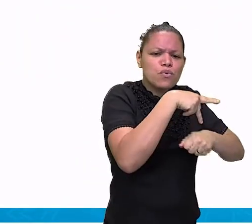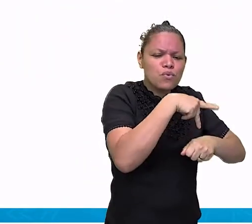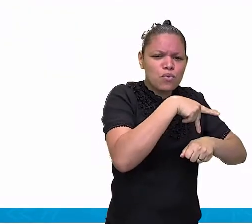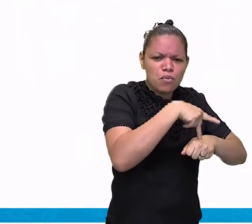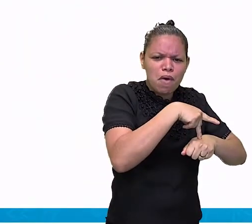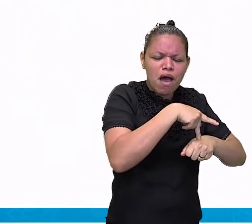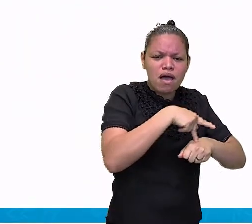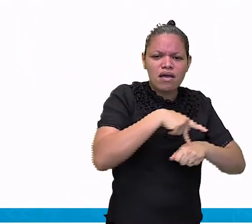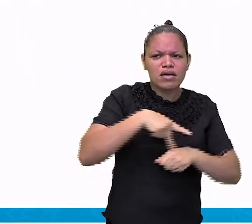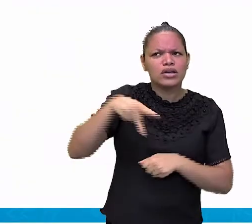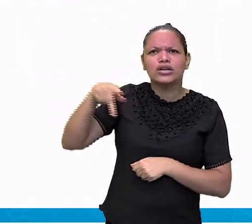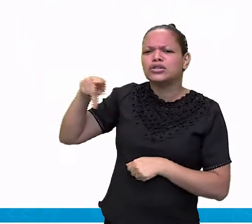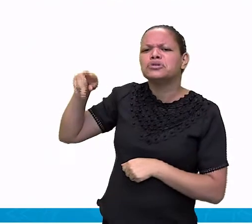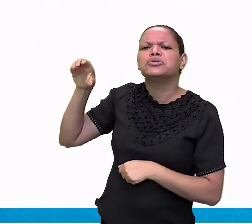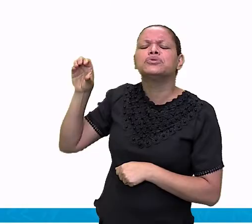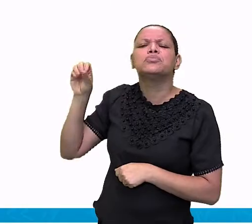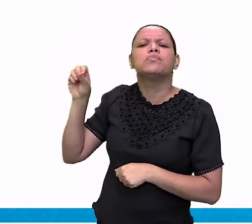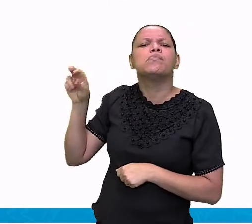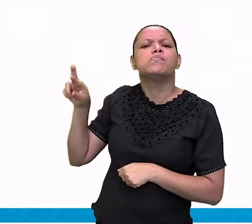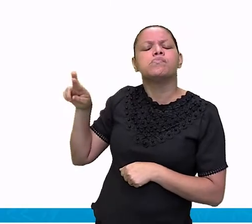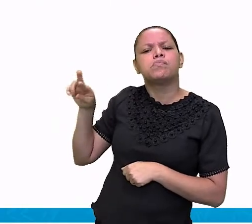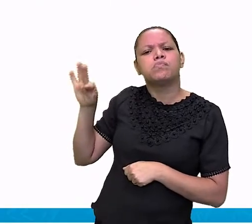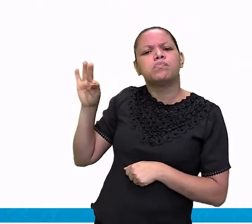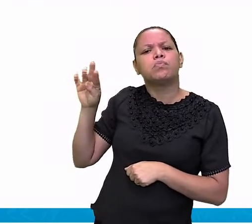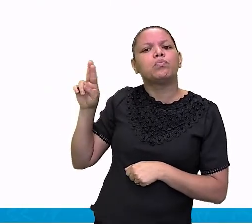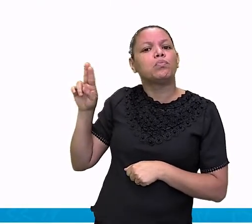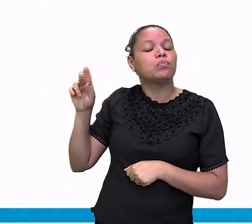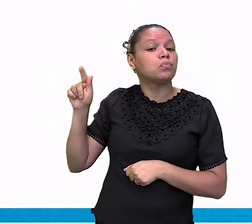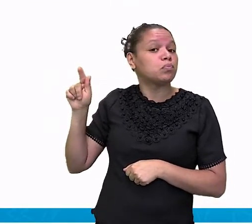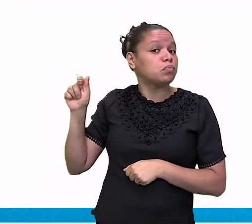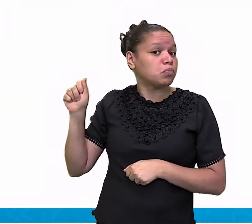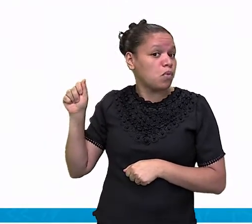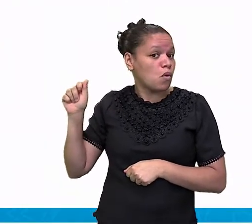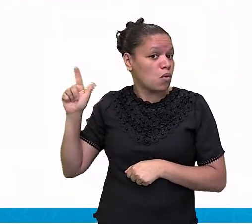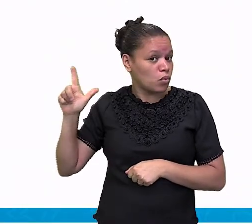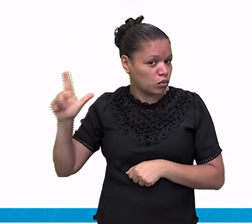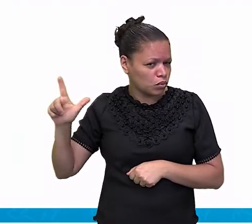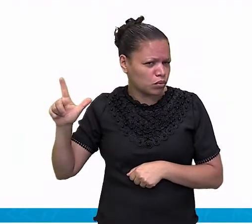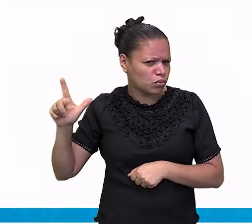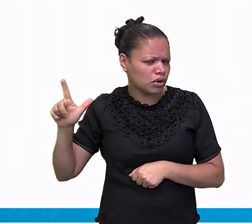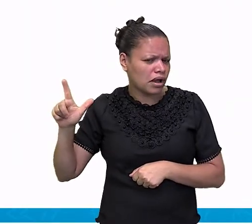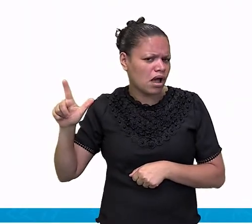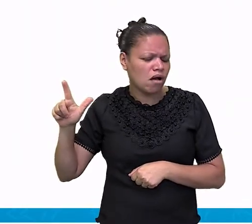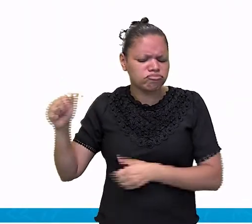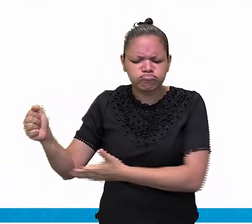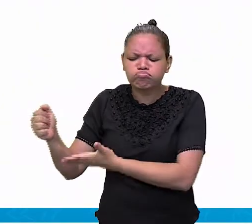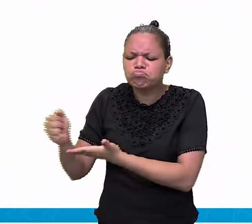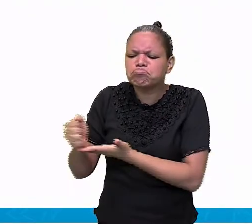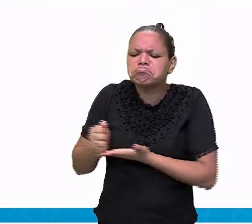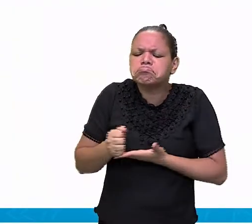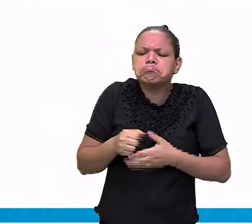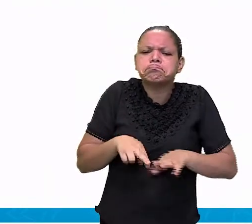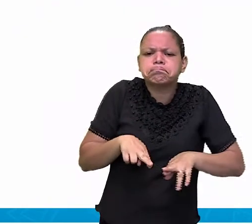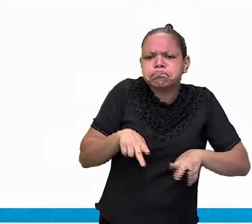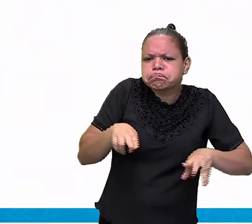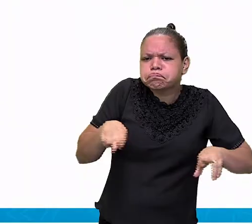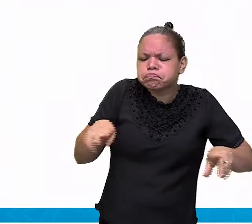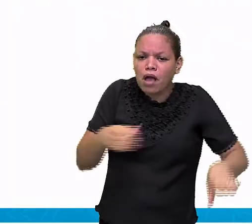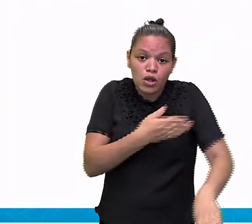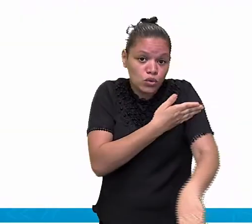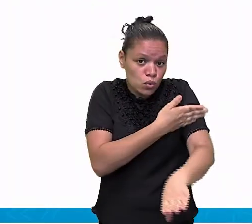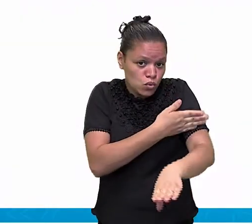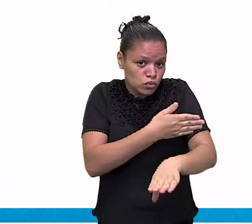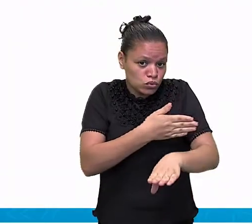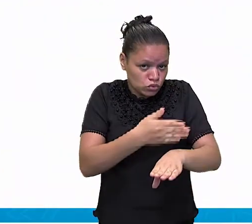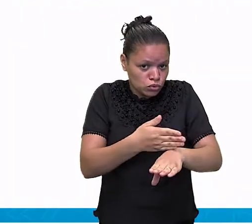nossa cultura, principalmente na nossa língua, o português, a língua portuguesa. Utilizamos em decorrência dessa